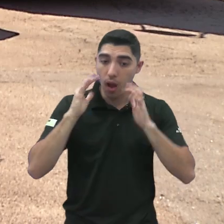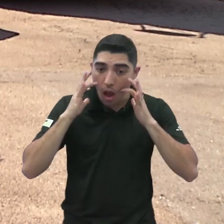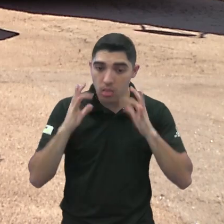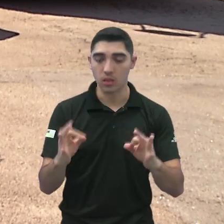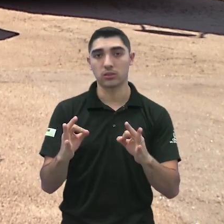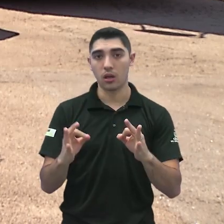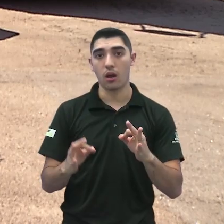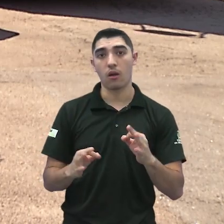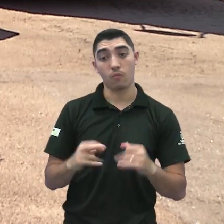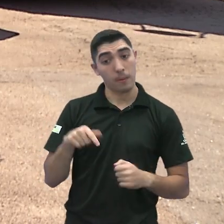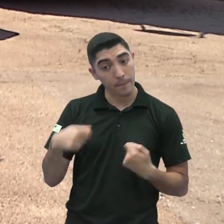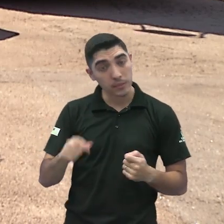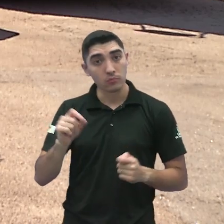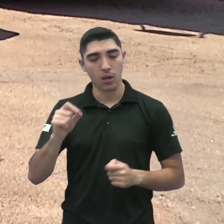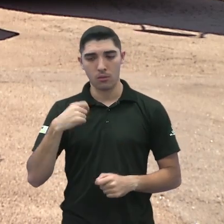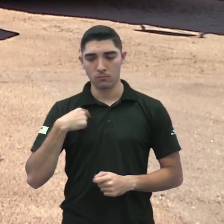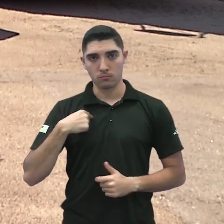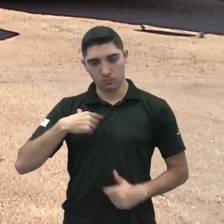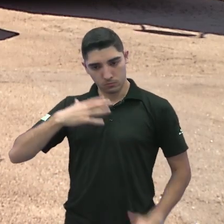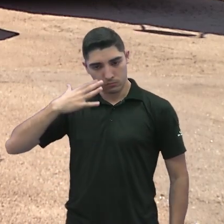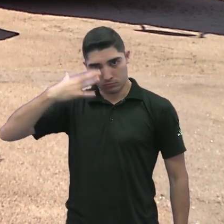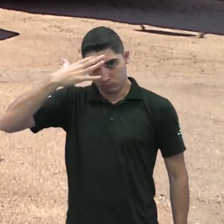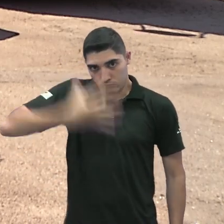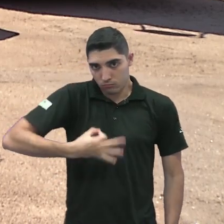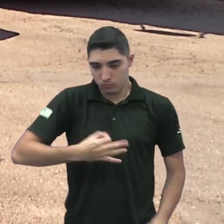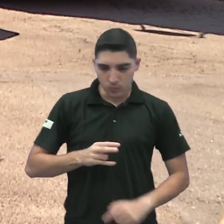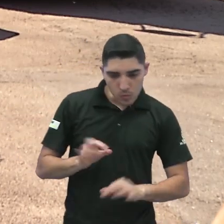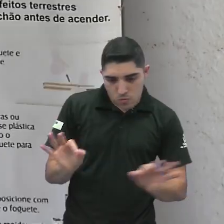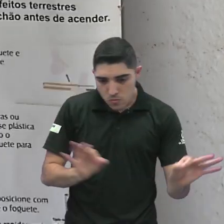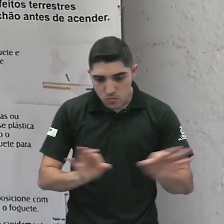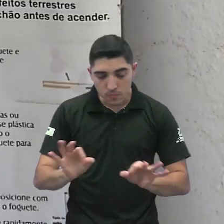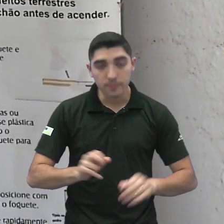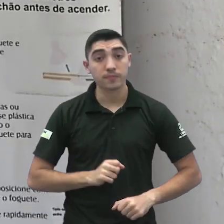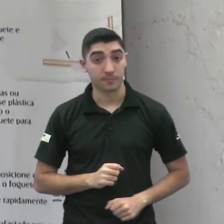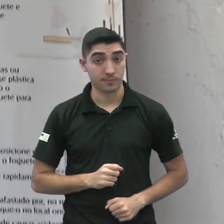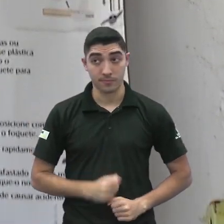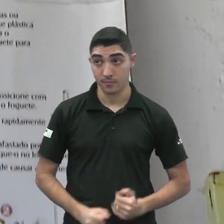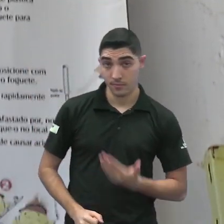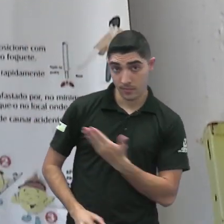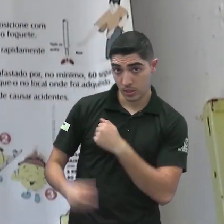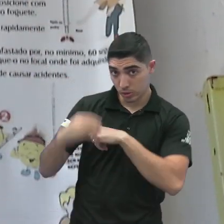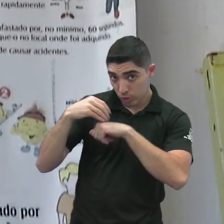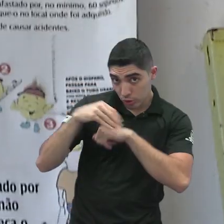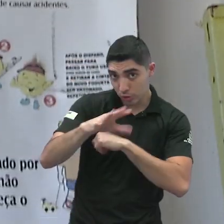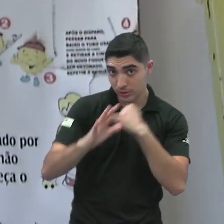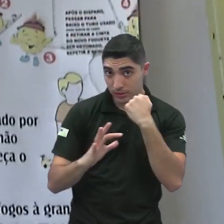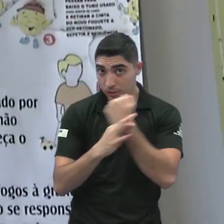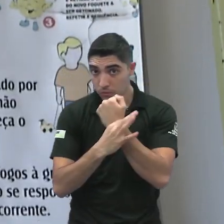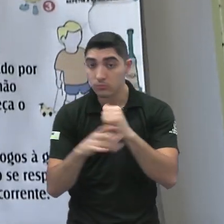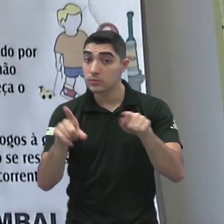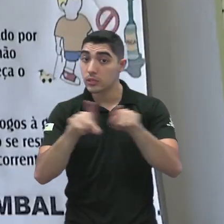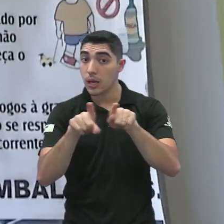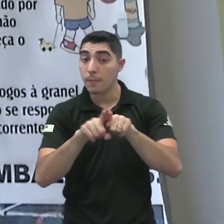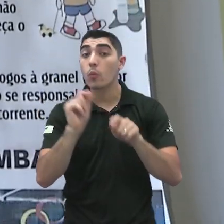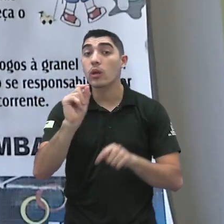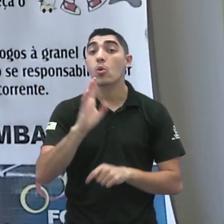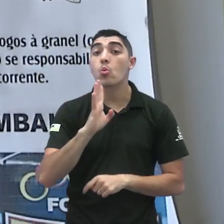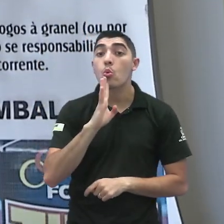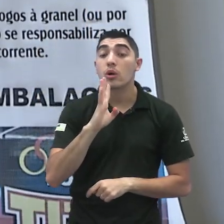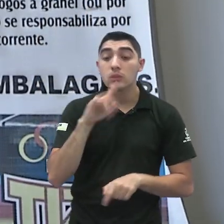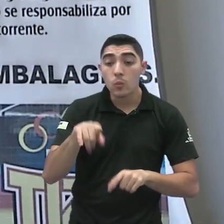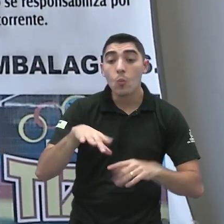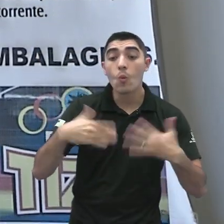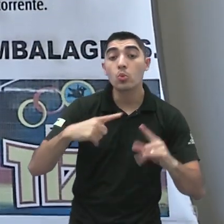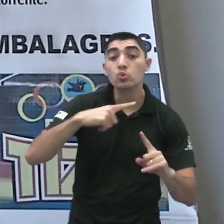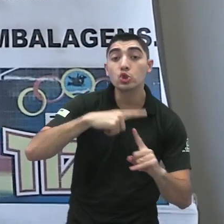importante fazer isso sóbrio, tomar esses cuidados. Além das dicas de segurança, é importante conhecer a